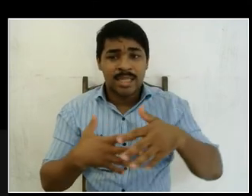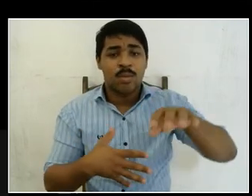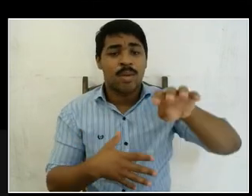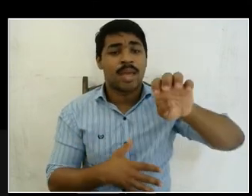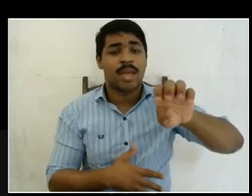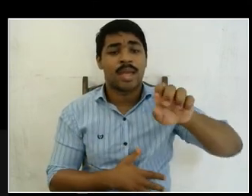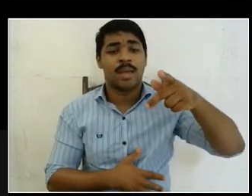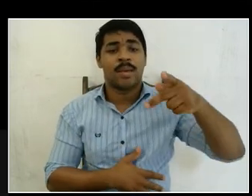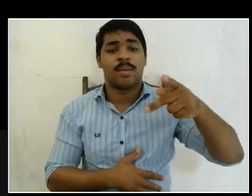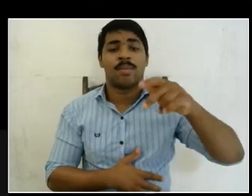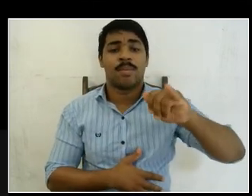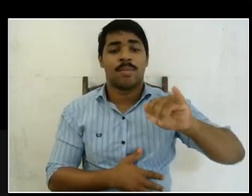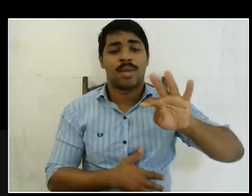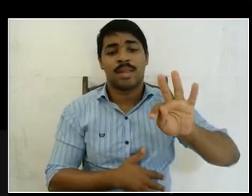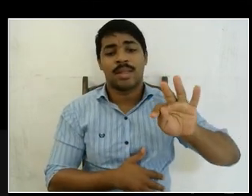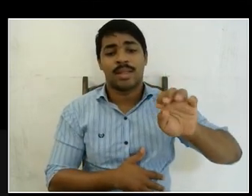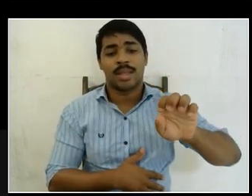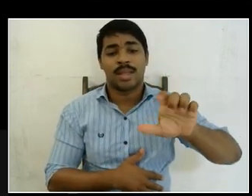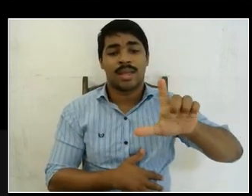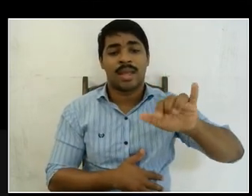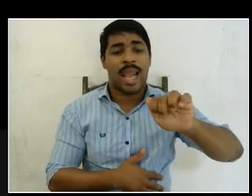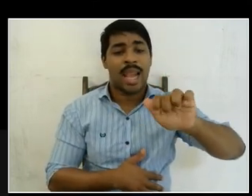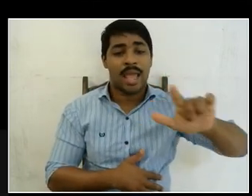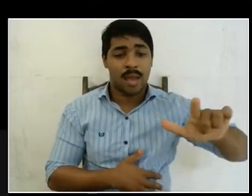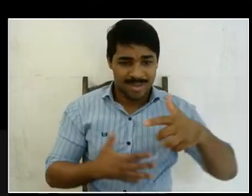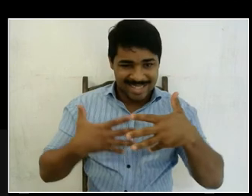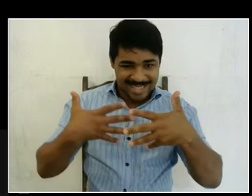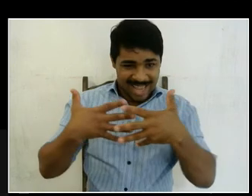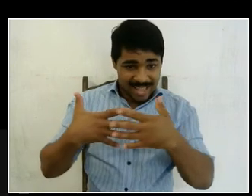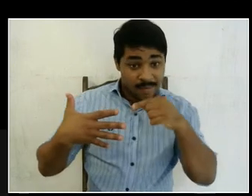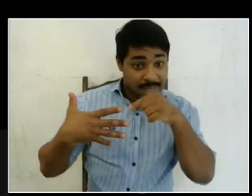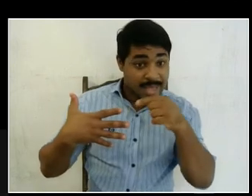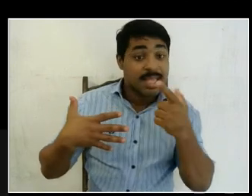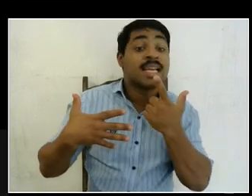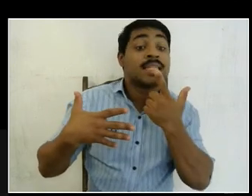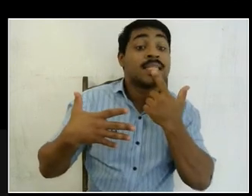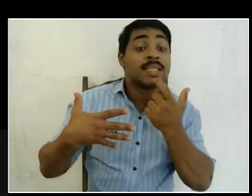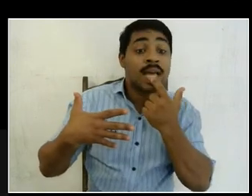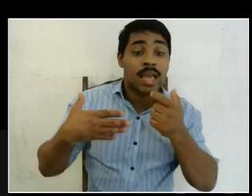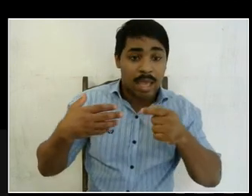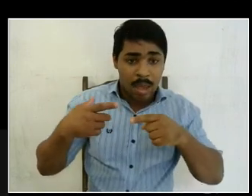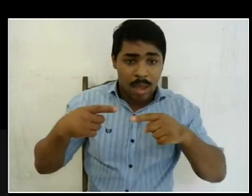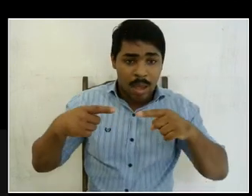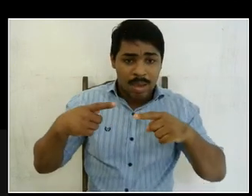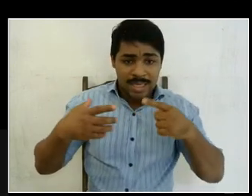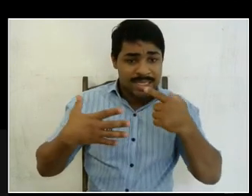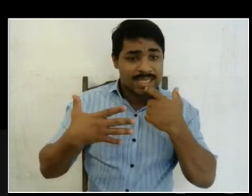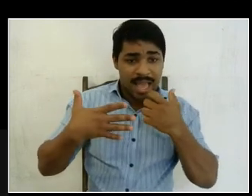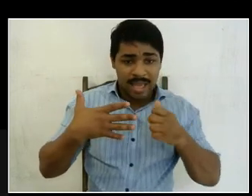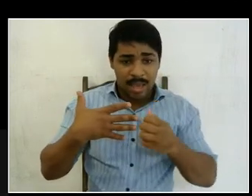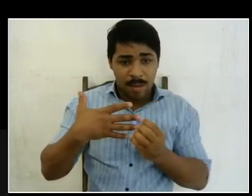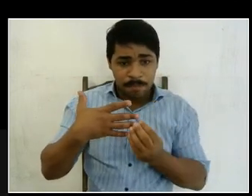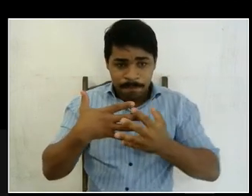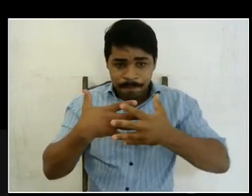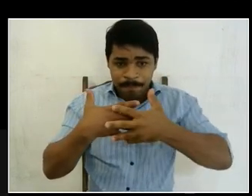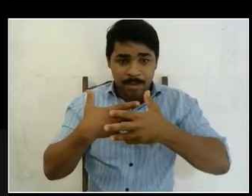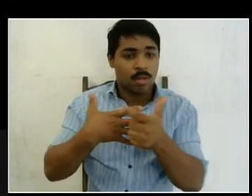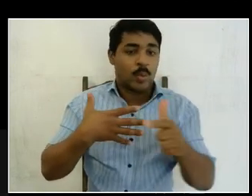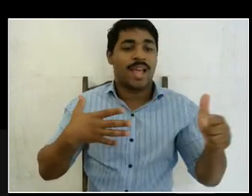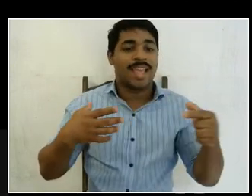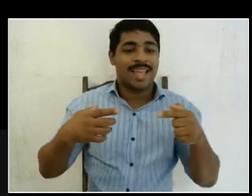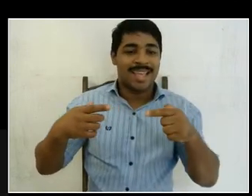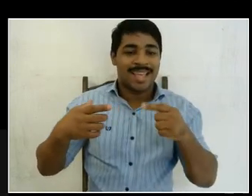avascular. Por quê? Porque não passa vasos sanguíneos dentro desse tecido, tá? E as suas células, elas são bem